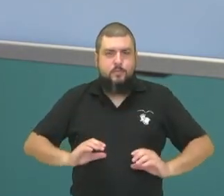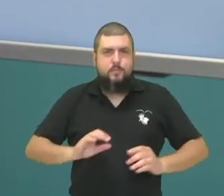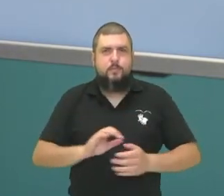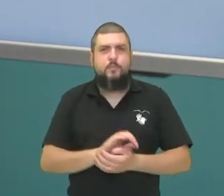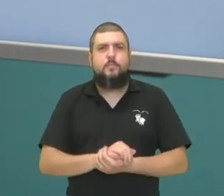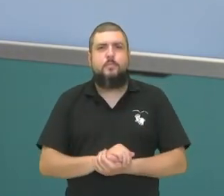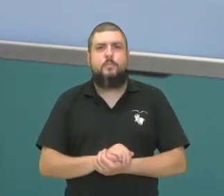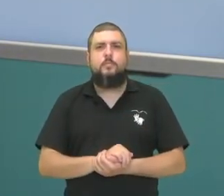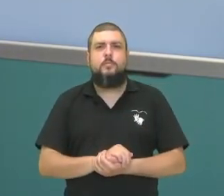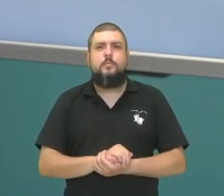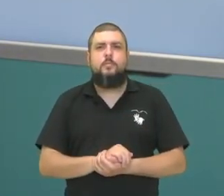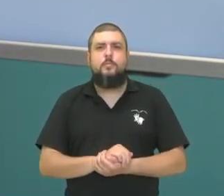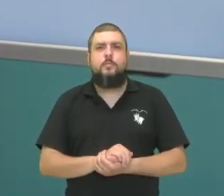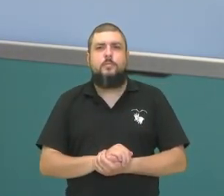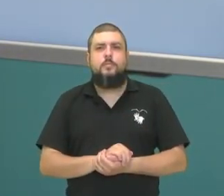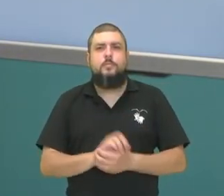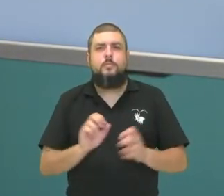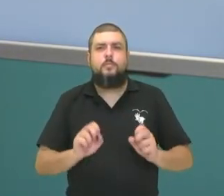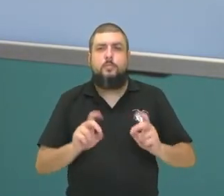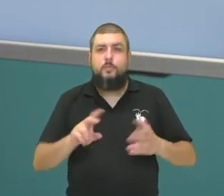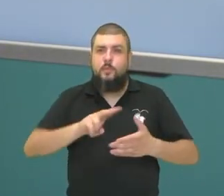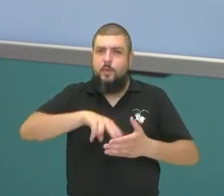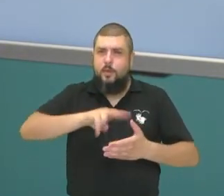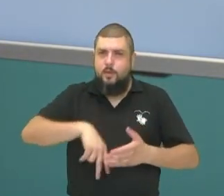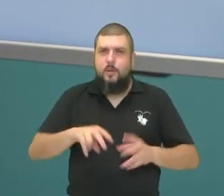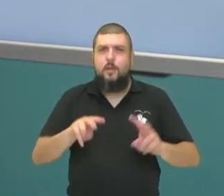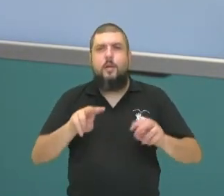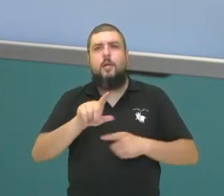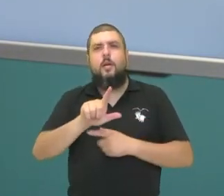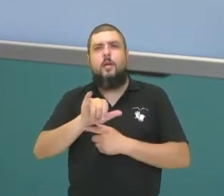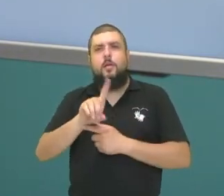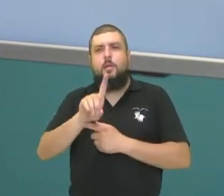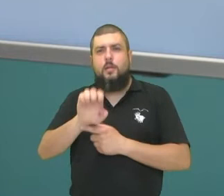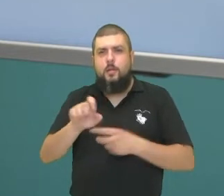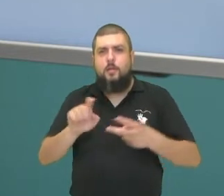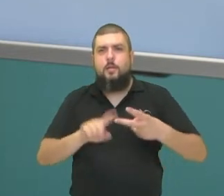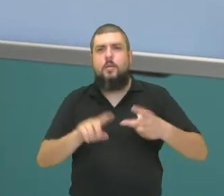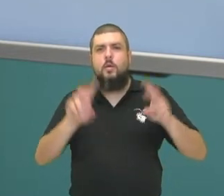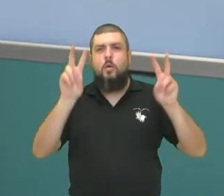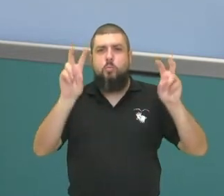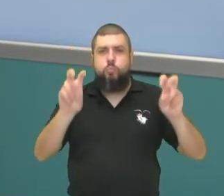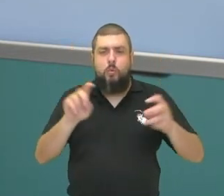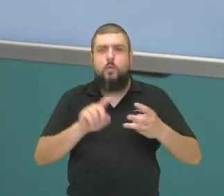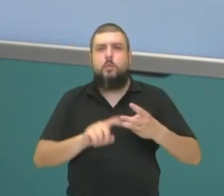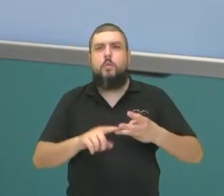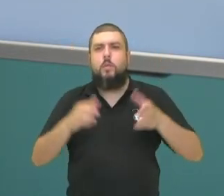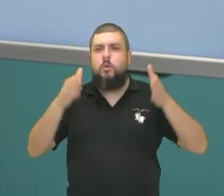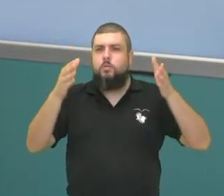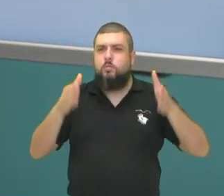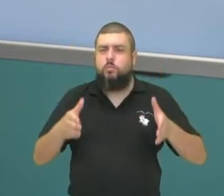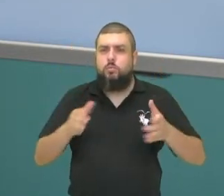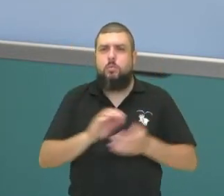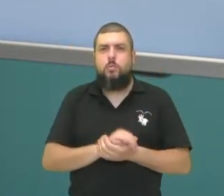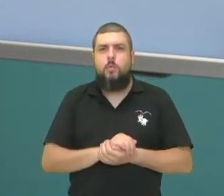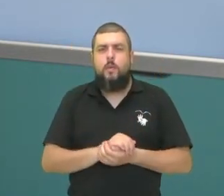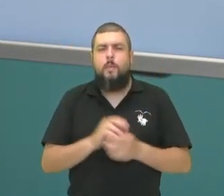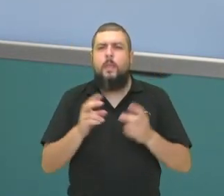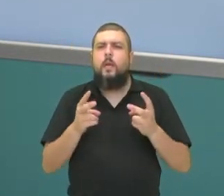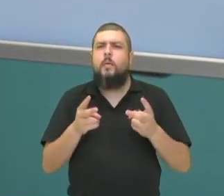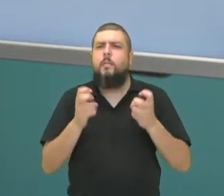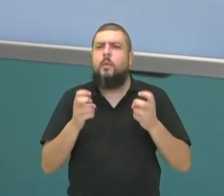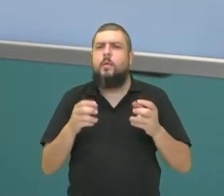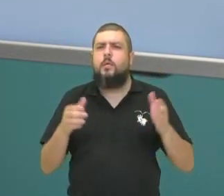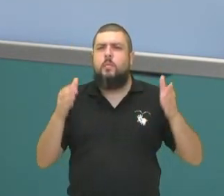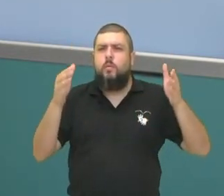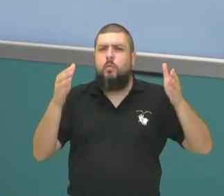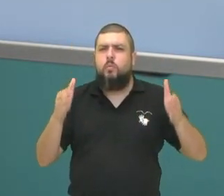leitura, vimos o lead, a manchete e o corpo da notícia. Percebeu alguma coisa de diferente no corpo? Temos ali